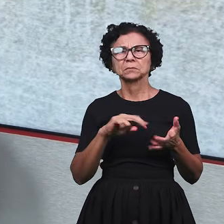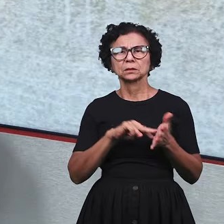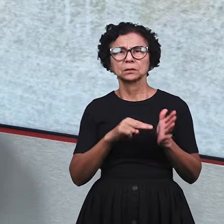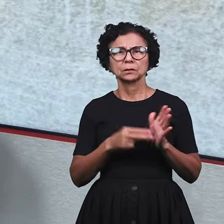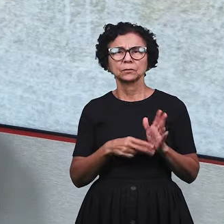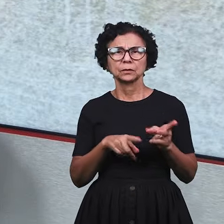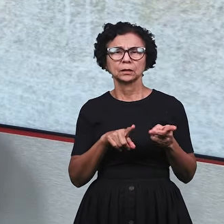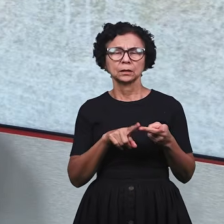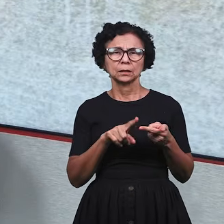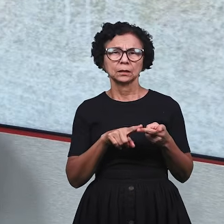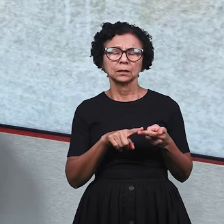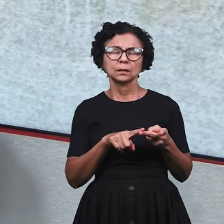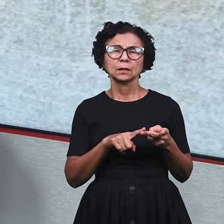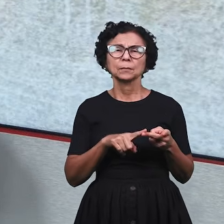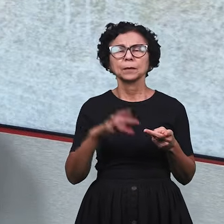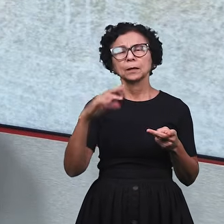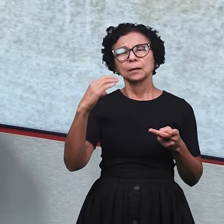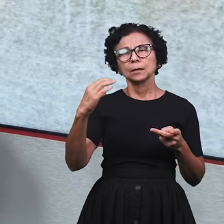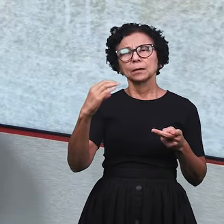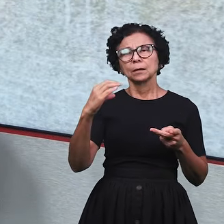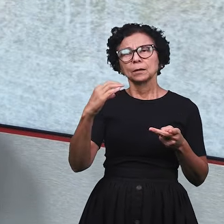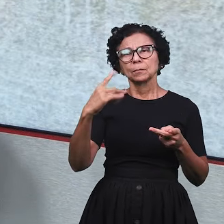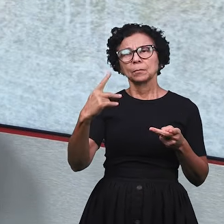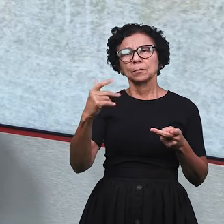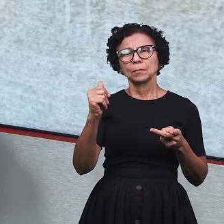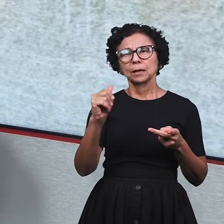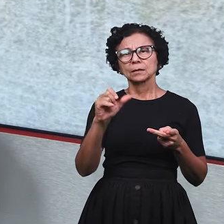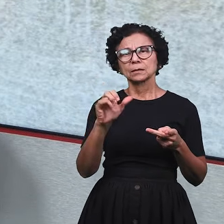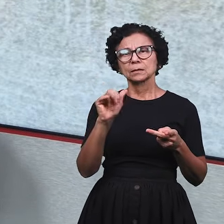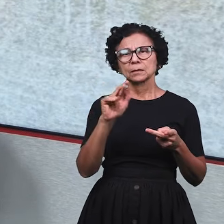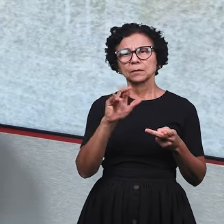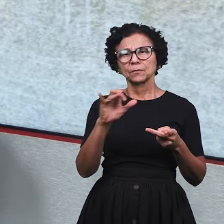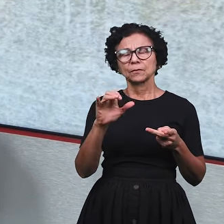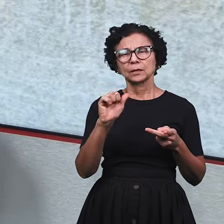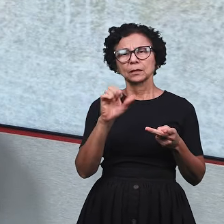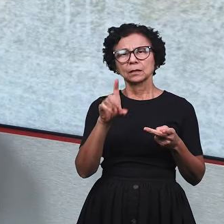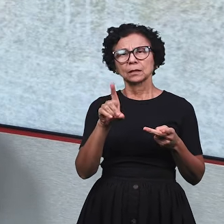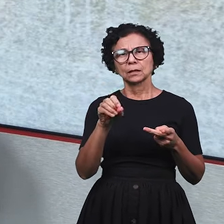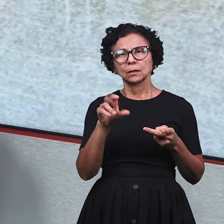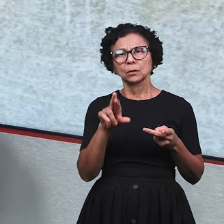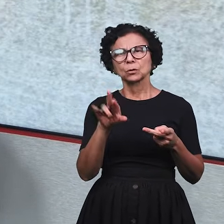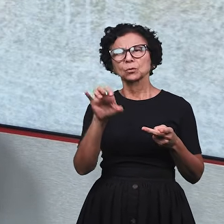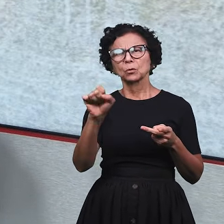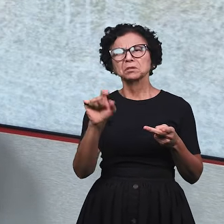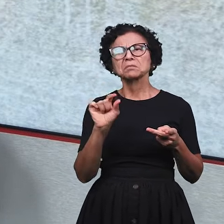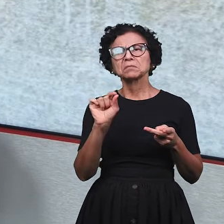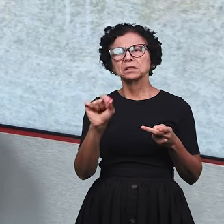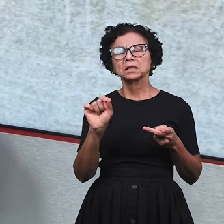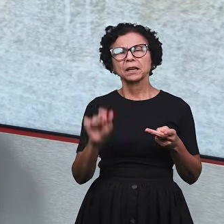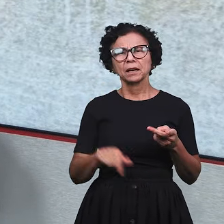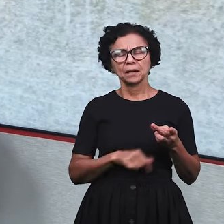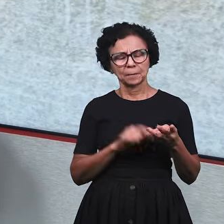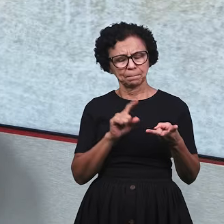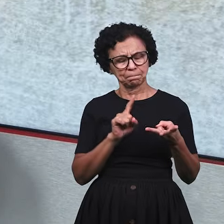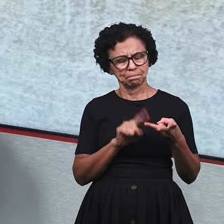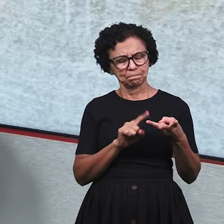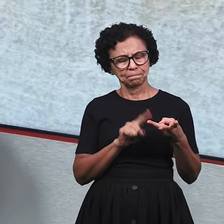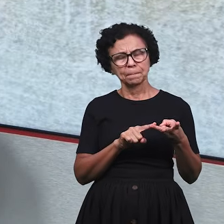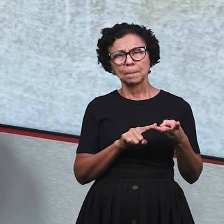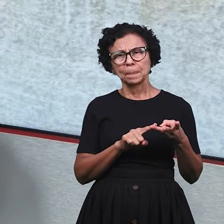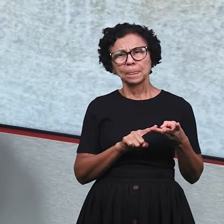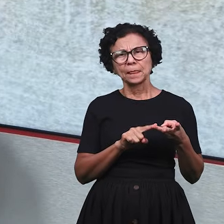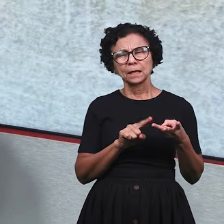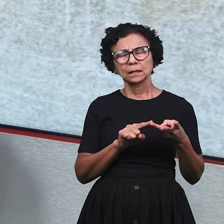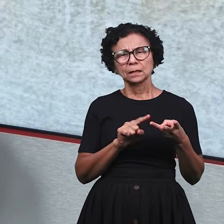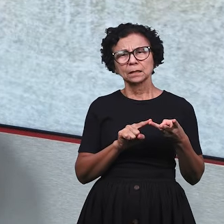a bem-aventurança aos pacificadores? Outra pergunta que normalmente se faz é: qual seria a ação de